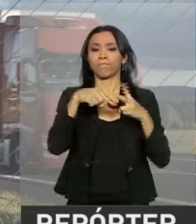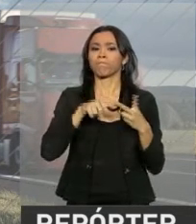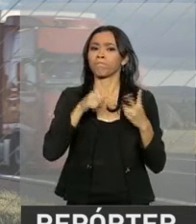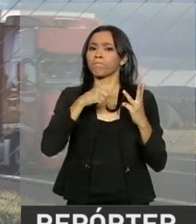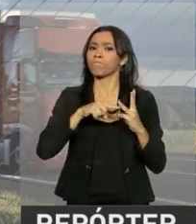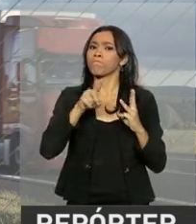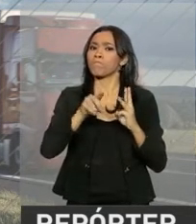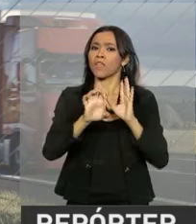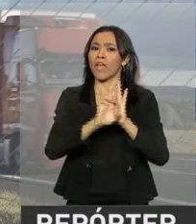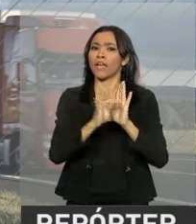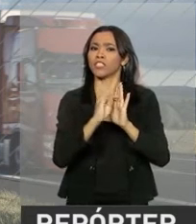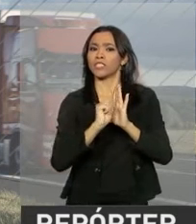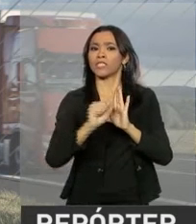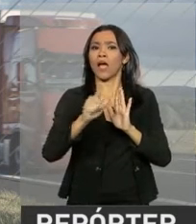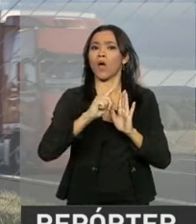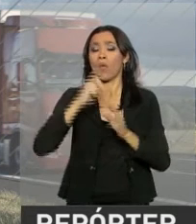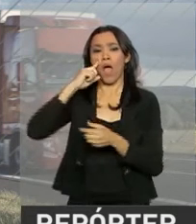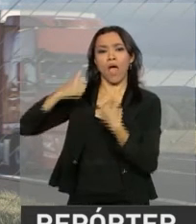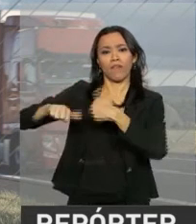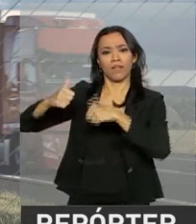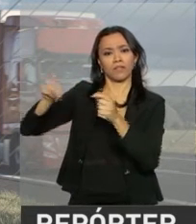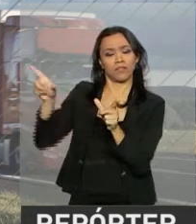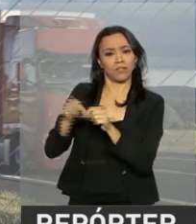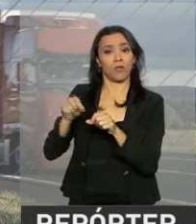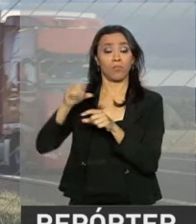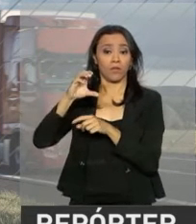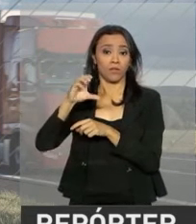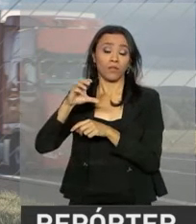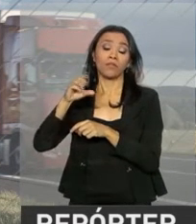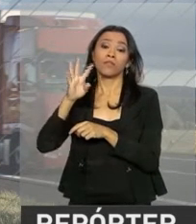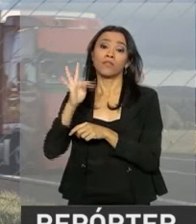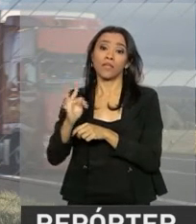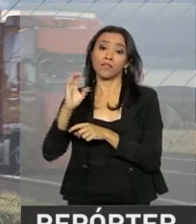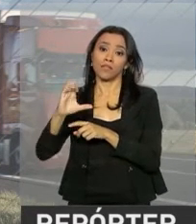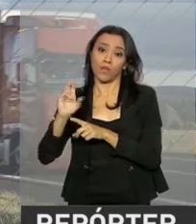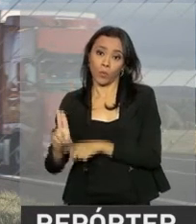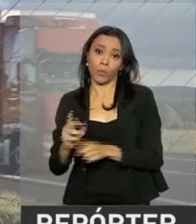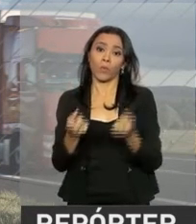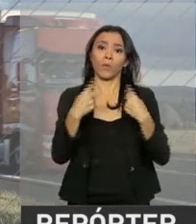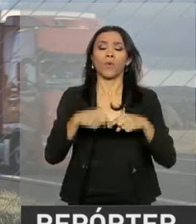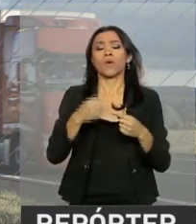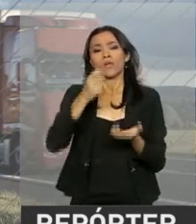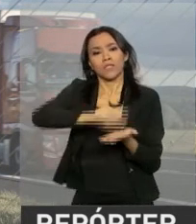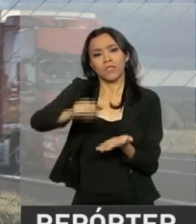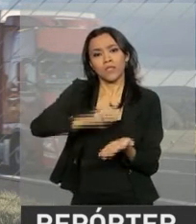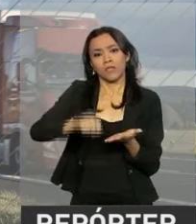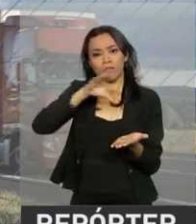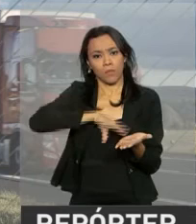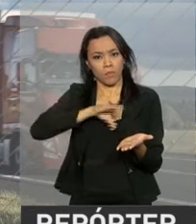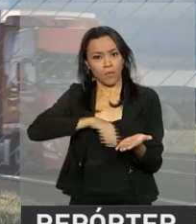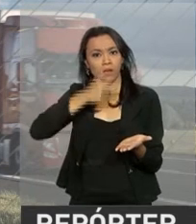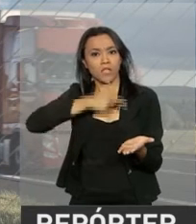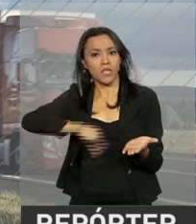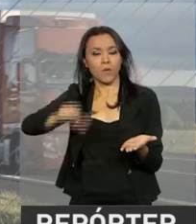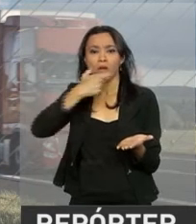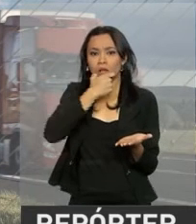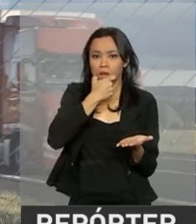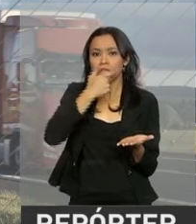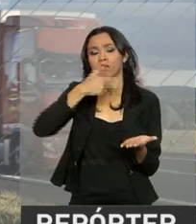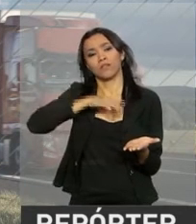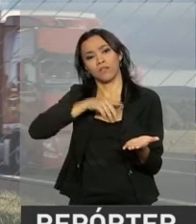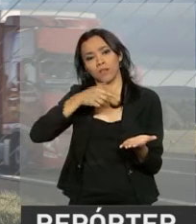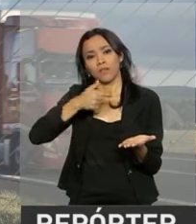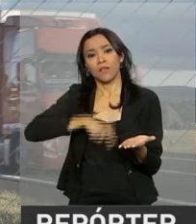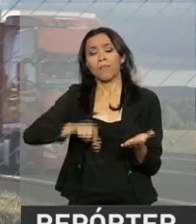que passar pelo aval do Tribunal de Contas da União, ser publicados em português e inglês para facilitar a participação de